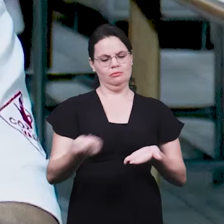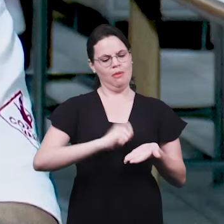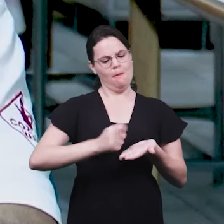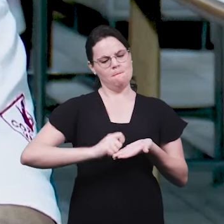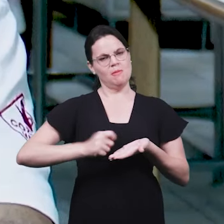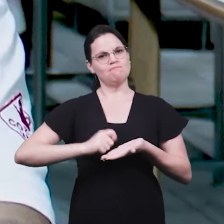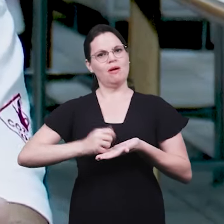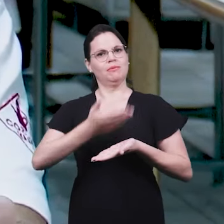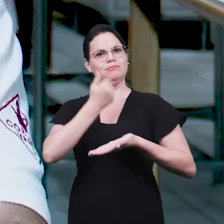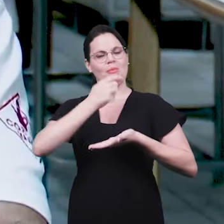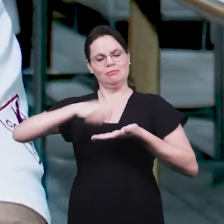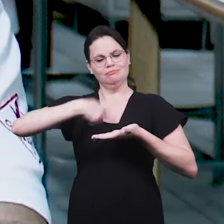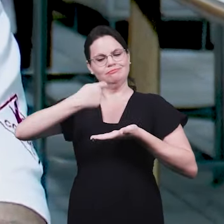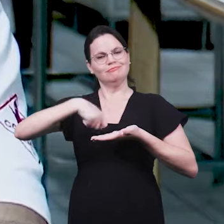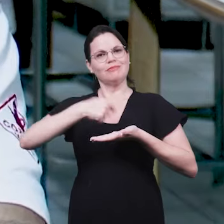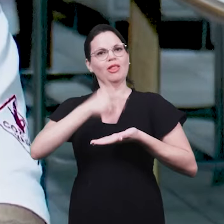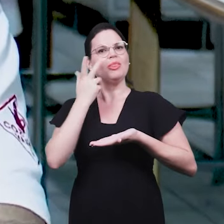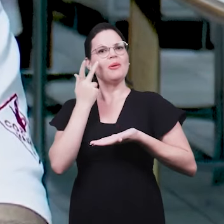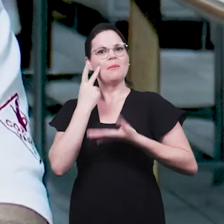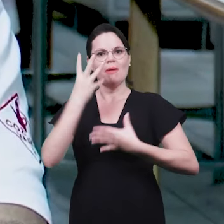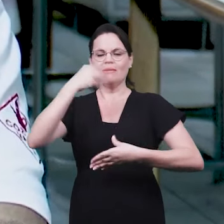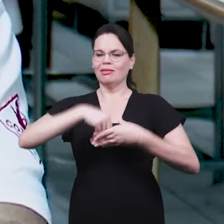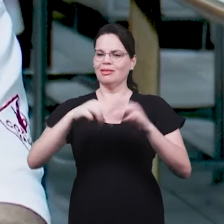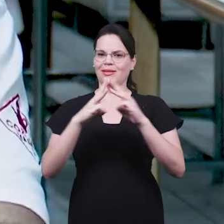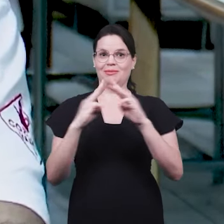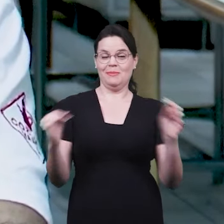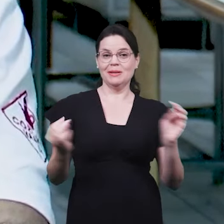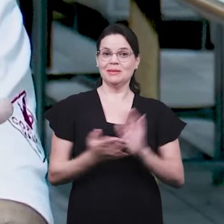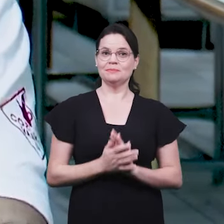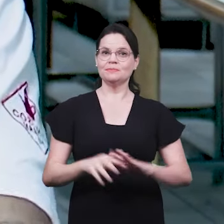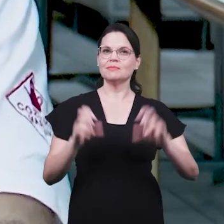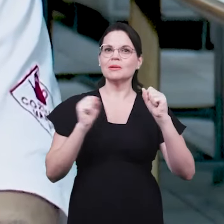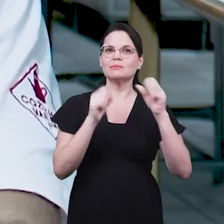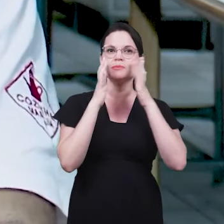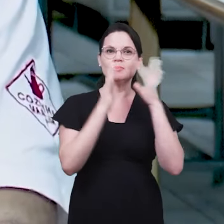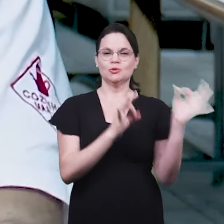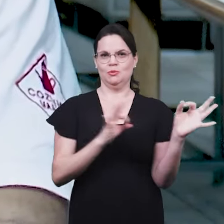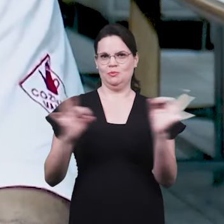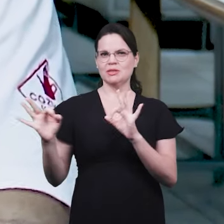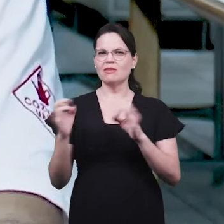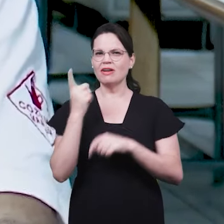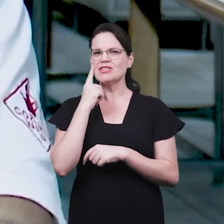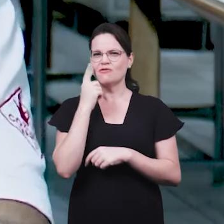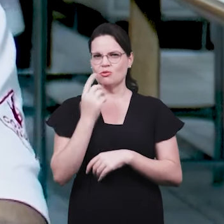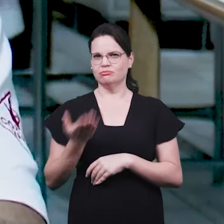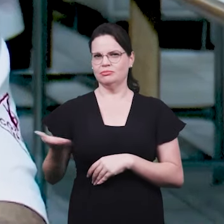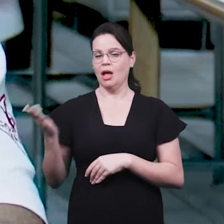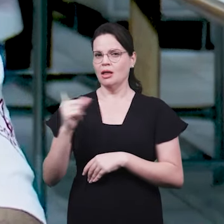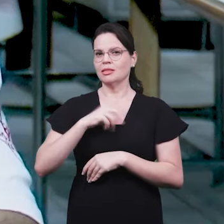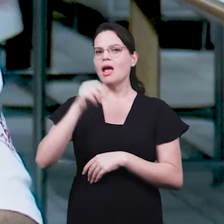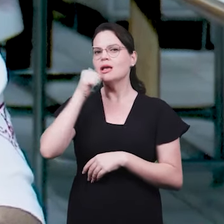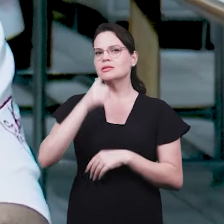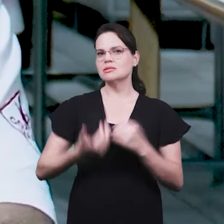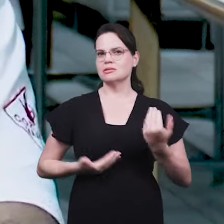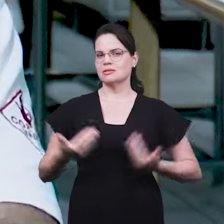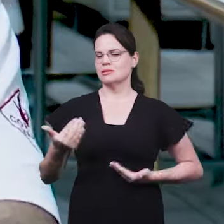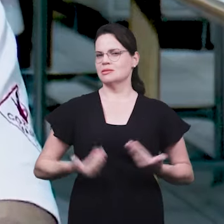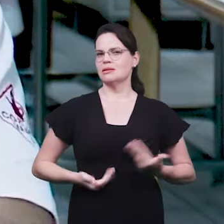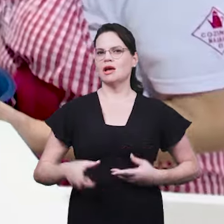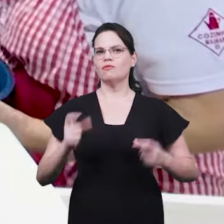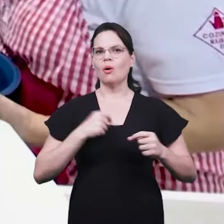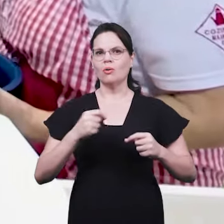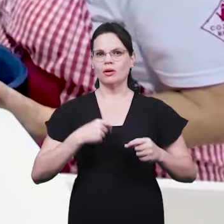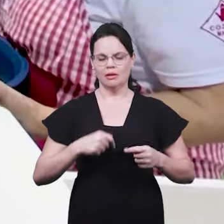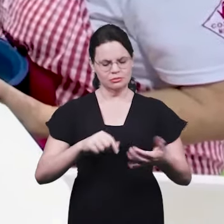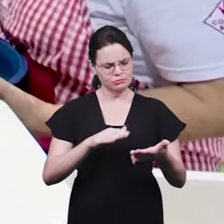dentro. Como você pode observar ali, agora há pouco, os alimentos, as irmãs